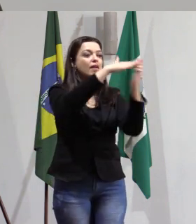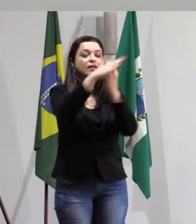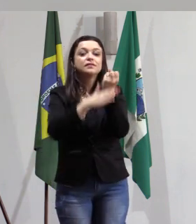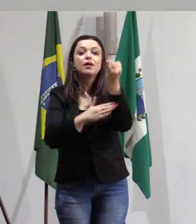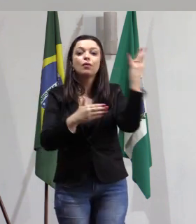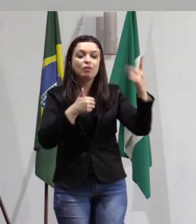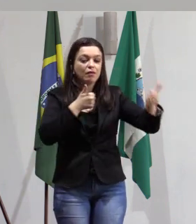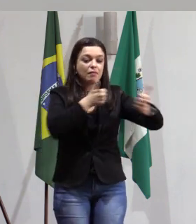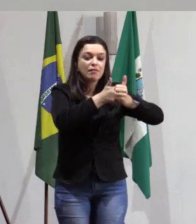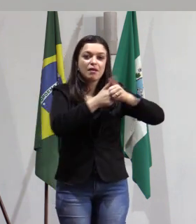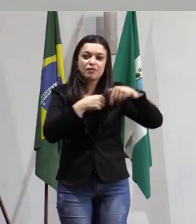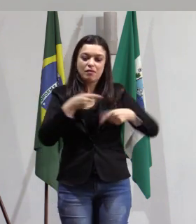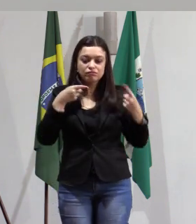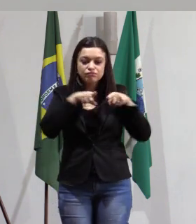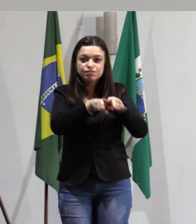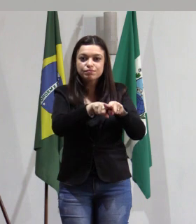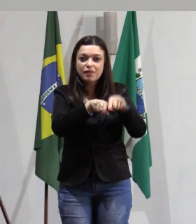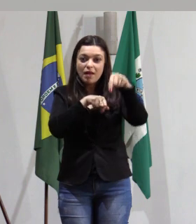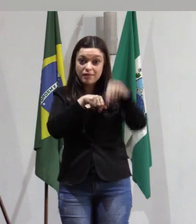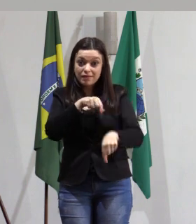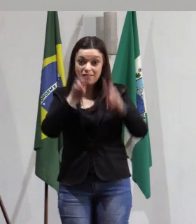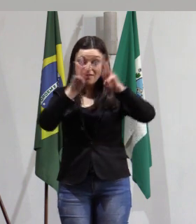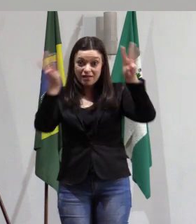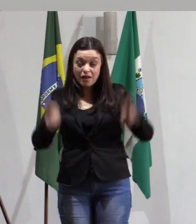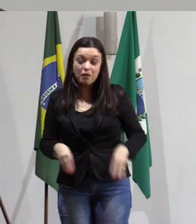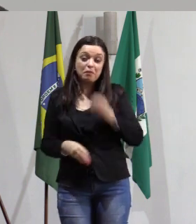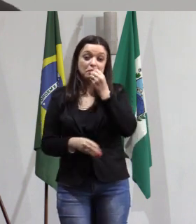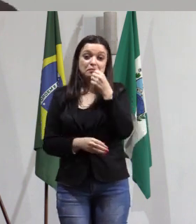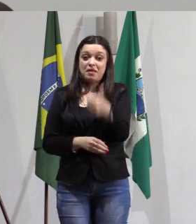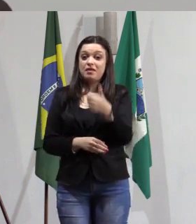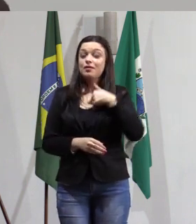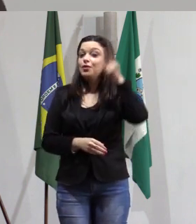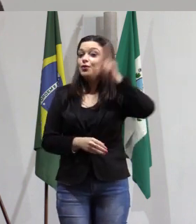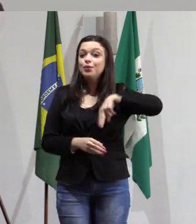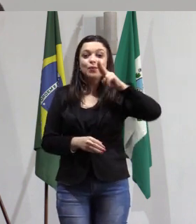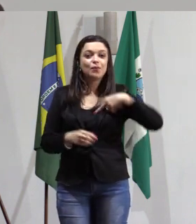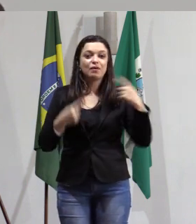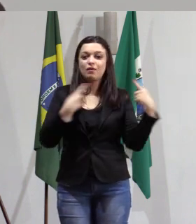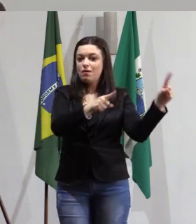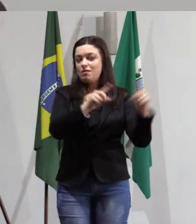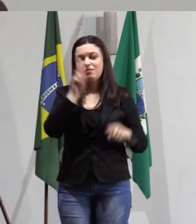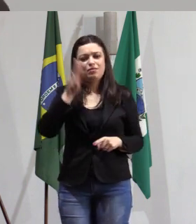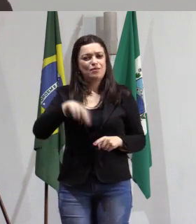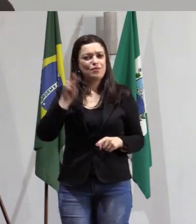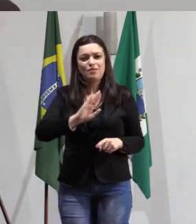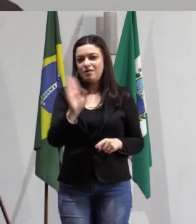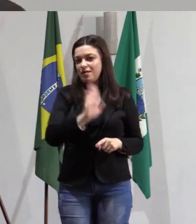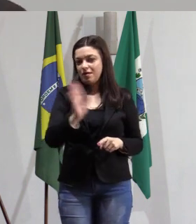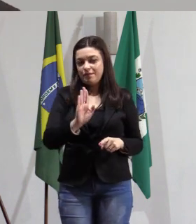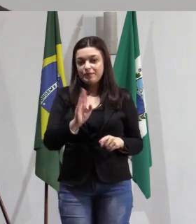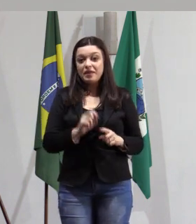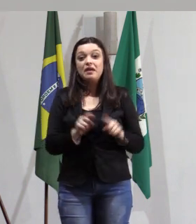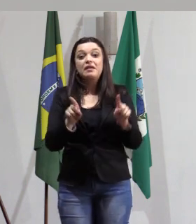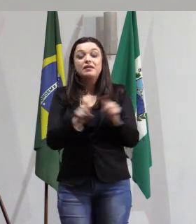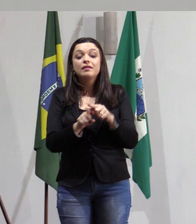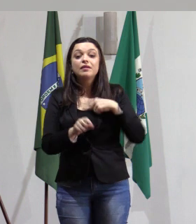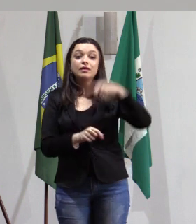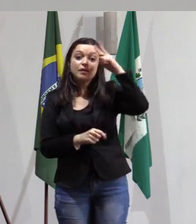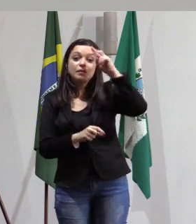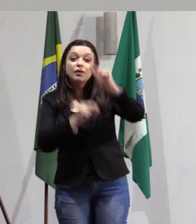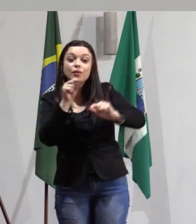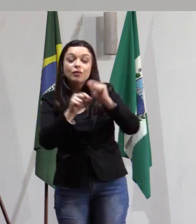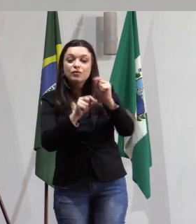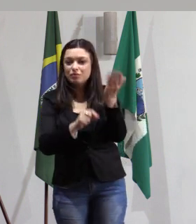o sistema de ciência e tecnologia brasileiros nunca foram contra nos últimos anos. Quero lembrar que, desde a época do